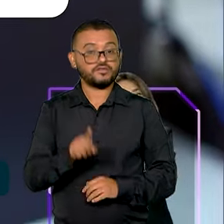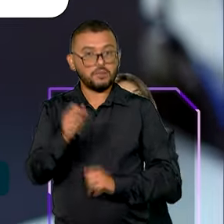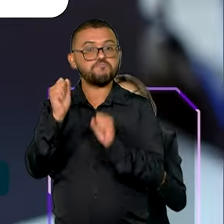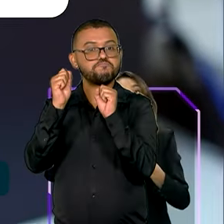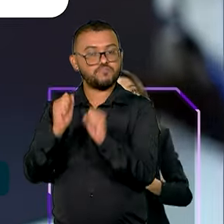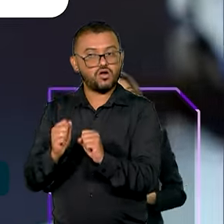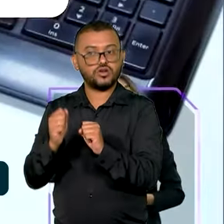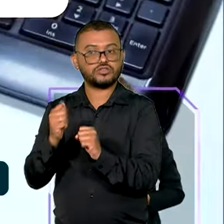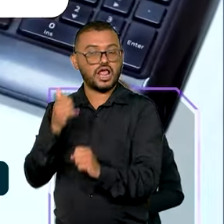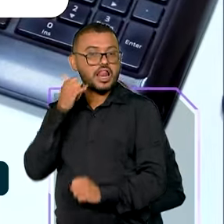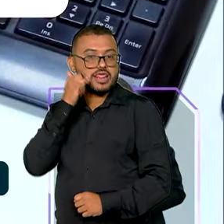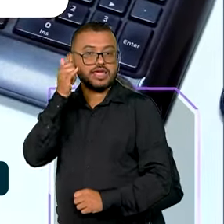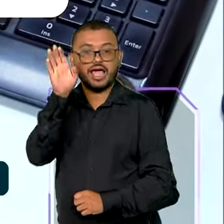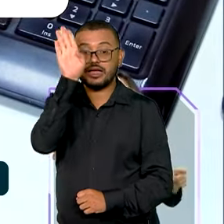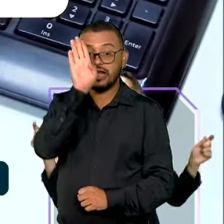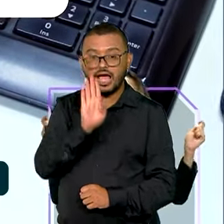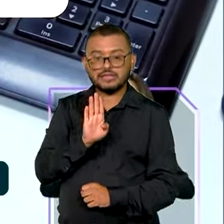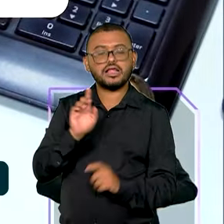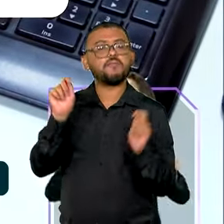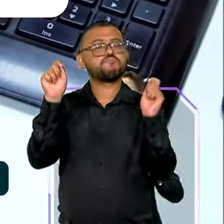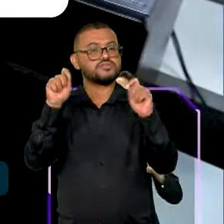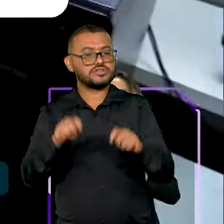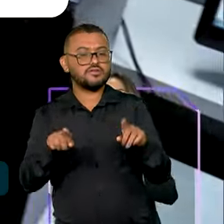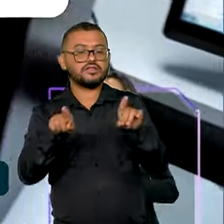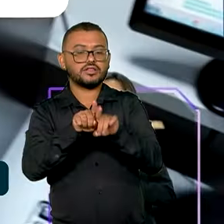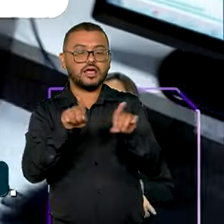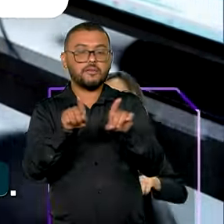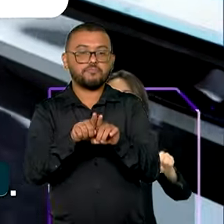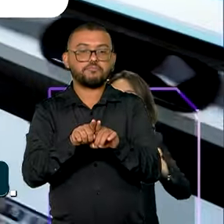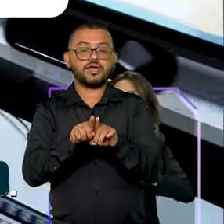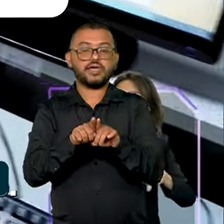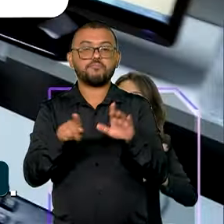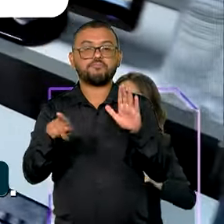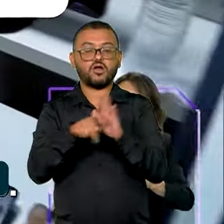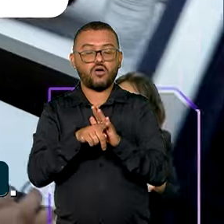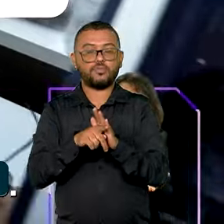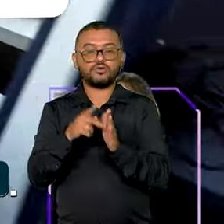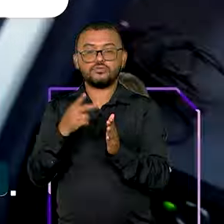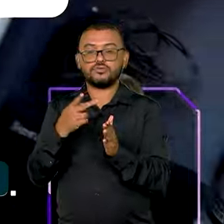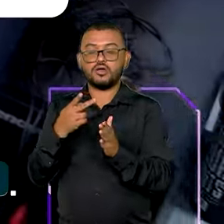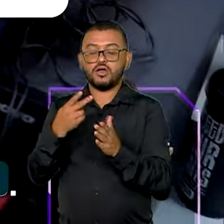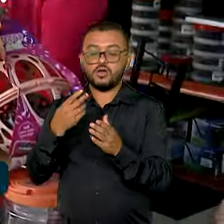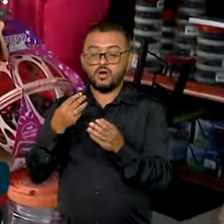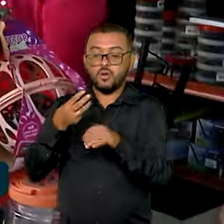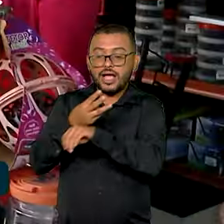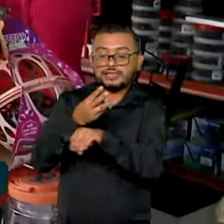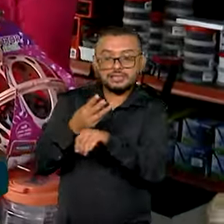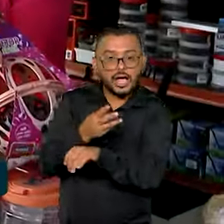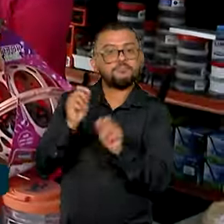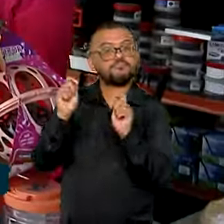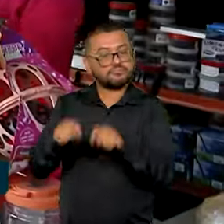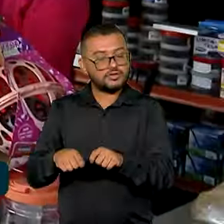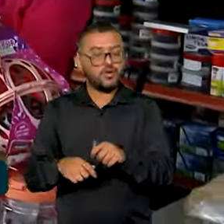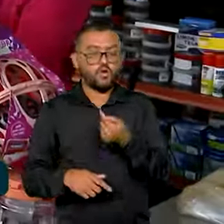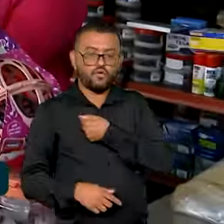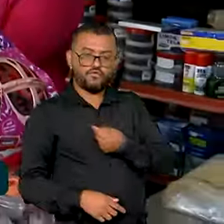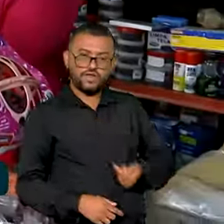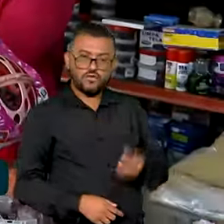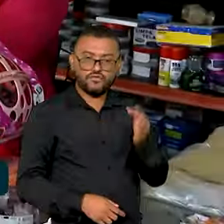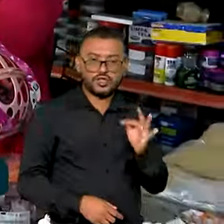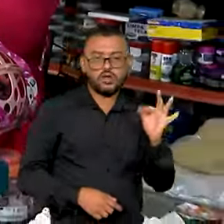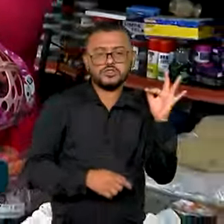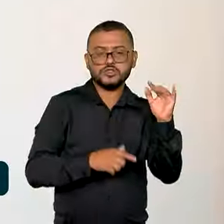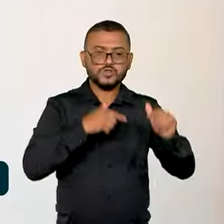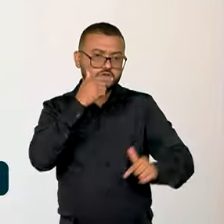da ligação telefônica gratuita, é possível acionar o canal enviando uma mensagem de WhatsApp. O governo federal também tem